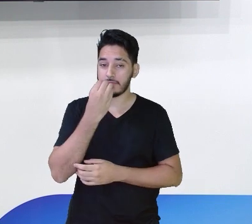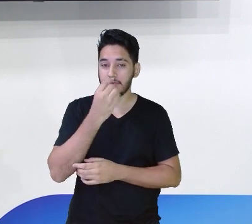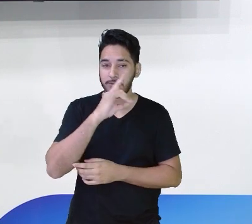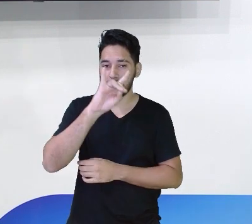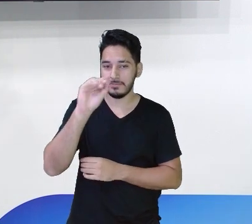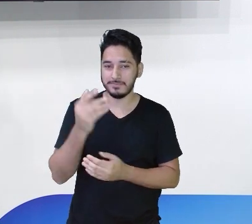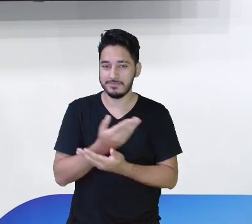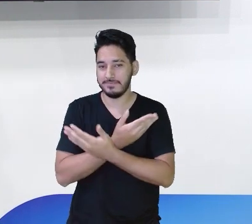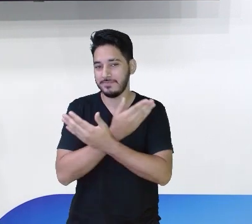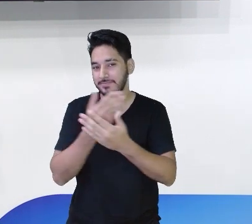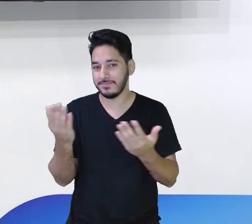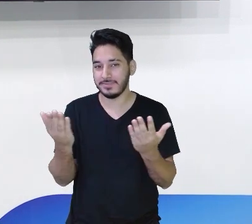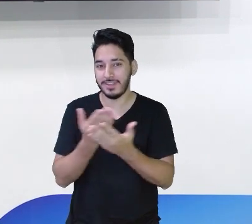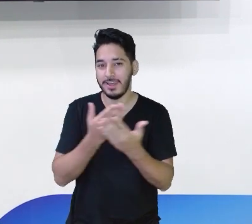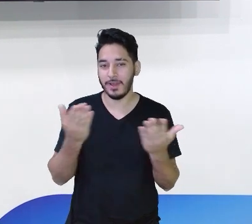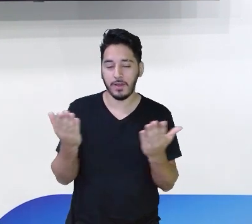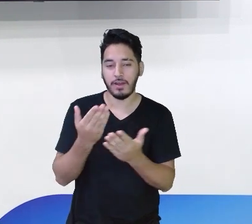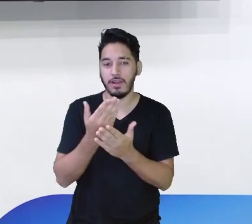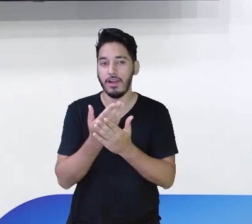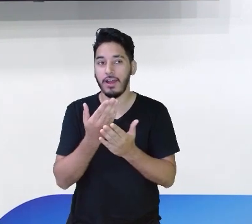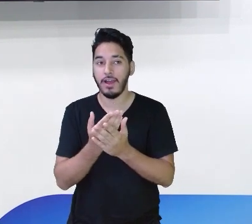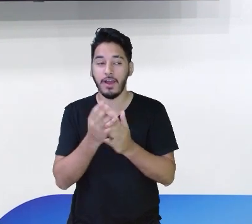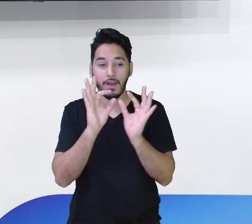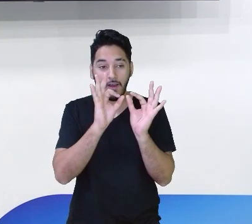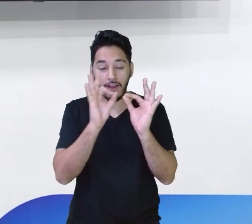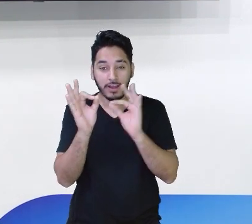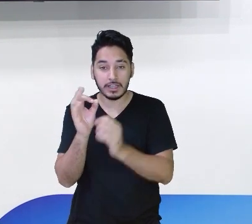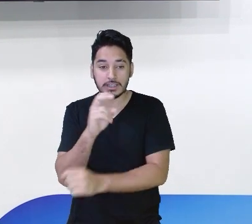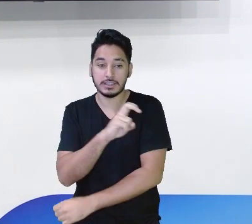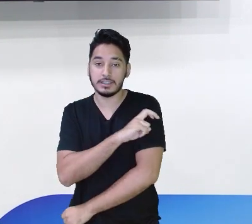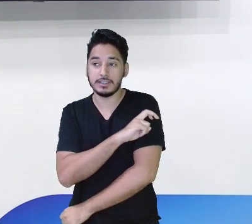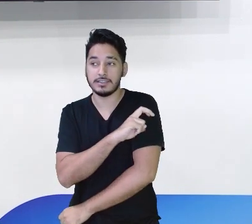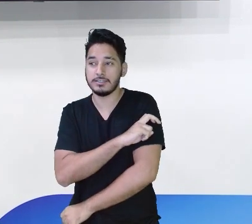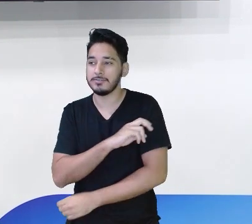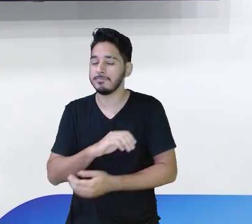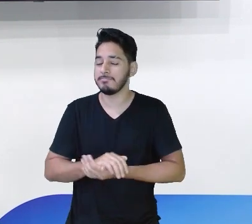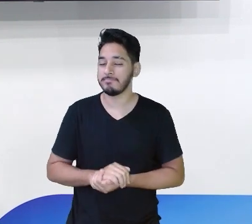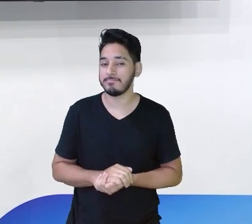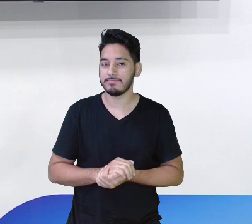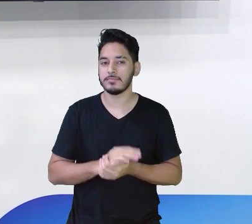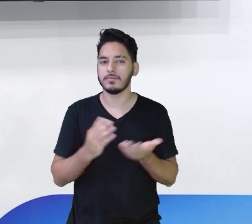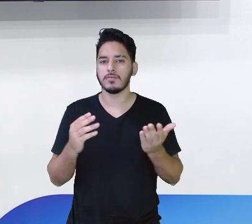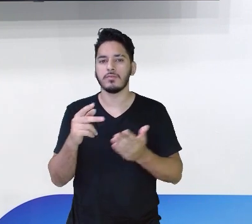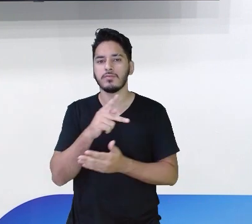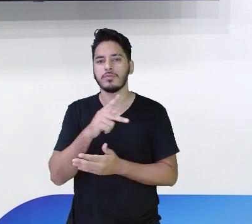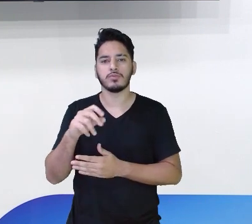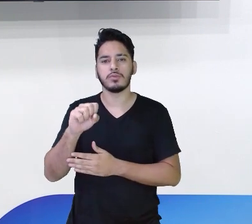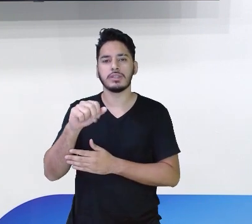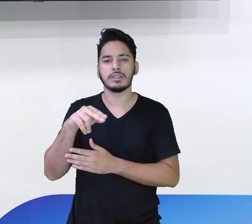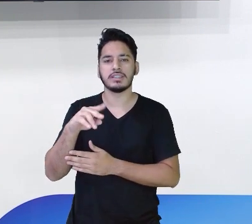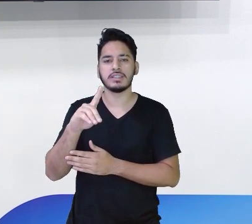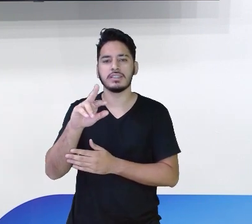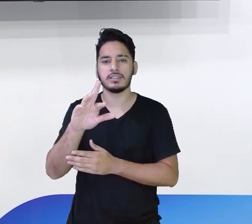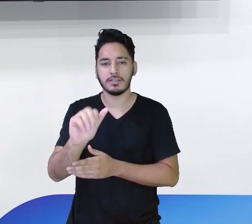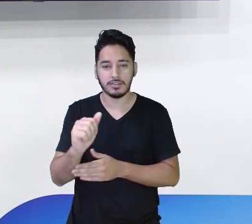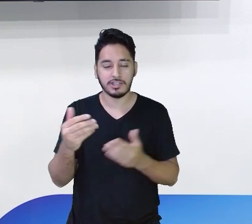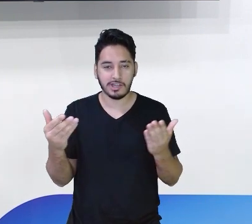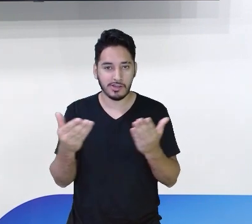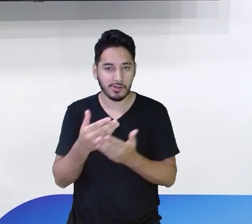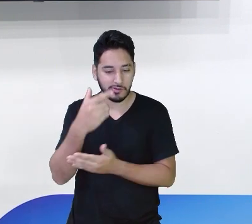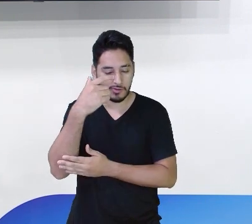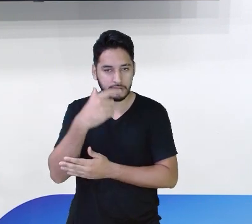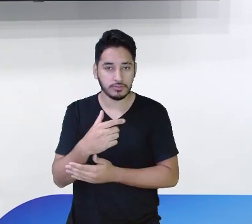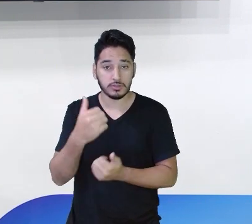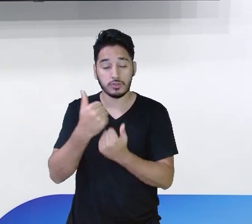para todo mundo que está aqui ligadinho assistindo as aulas do 5º ano. Com vocês a professora Sandra Duarte. Hoje eu